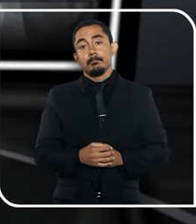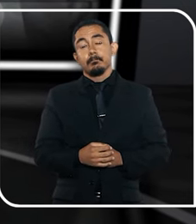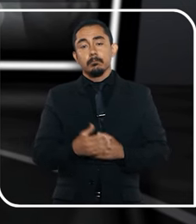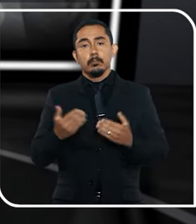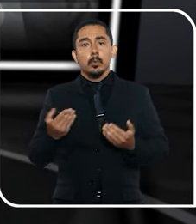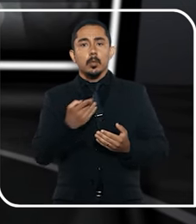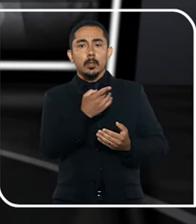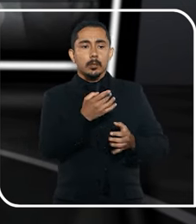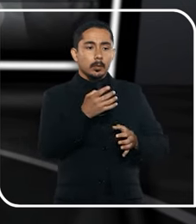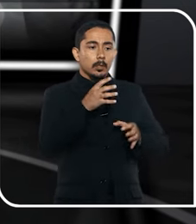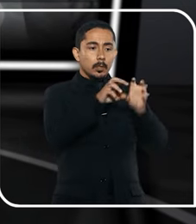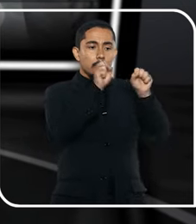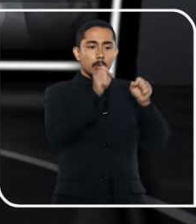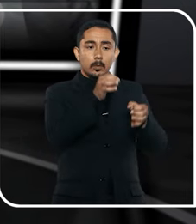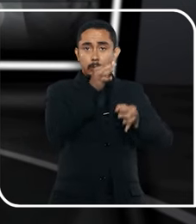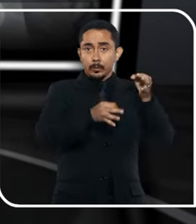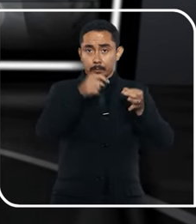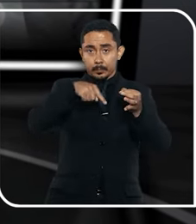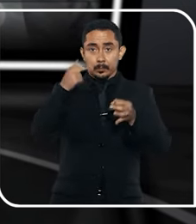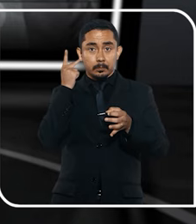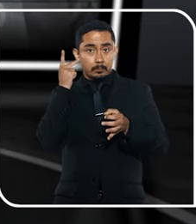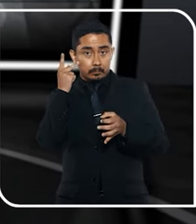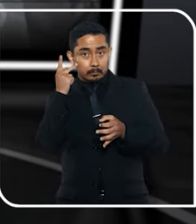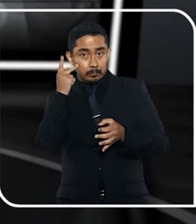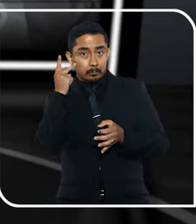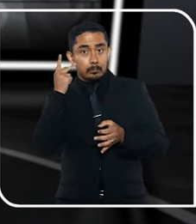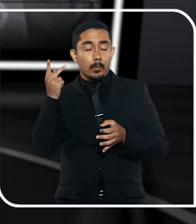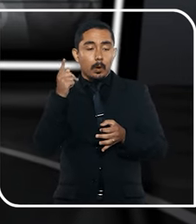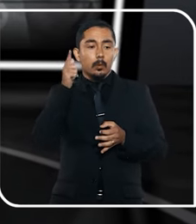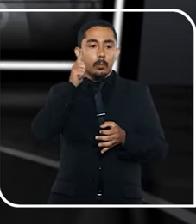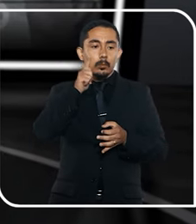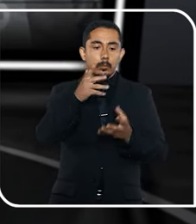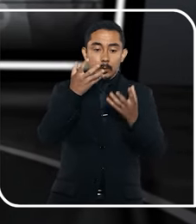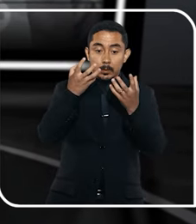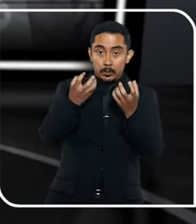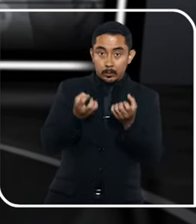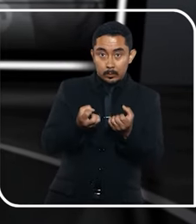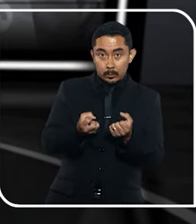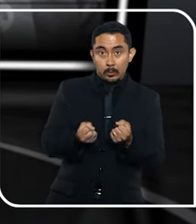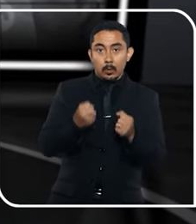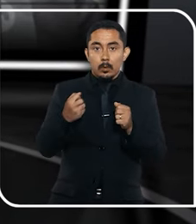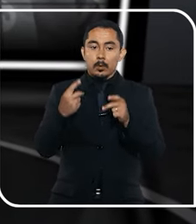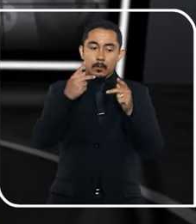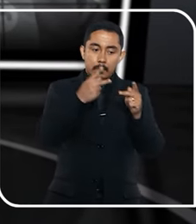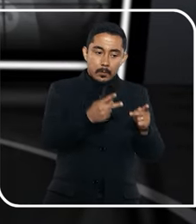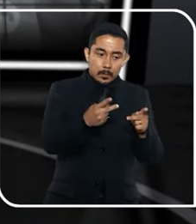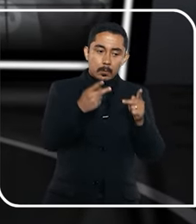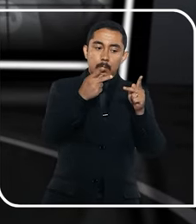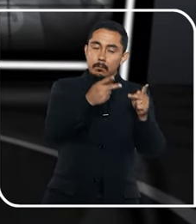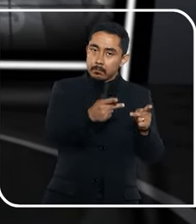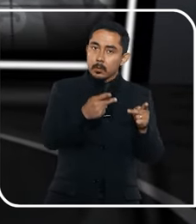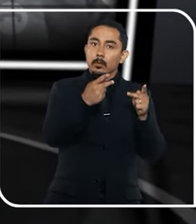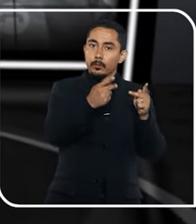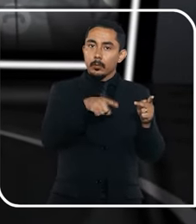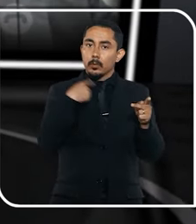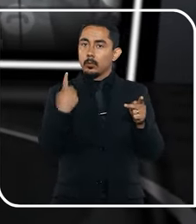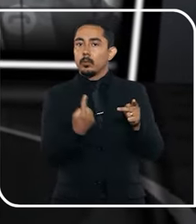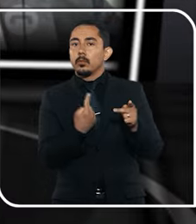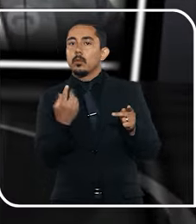o Tribunal de Justiça daqui de São Paulo concedeu as visitas, tal como